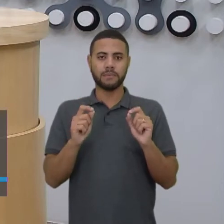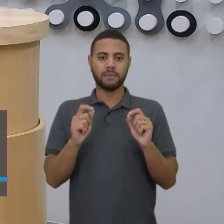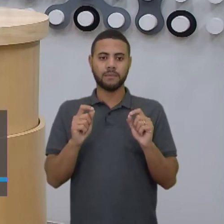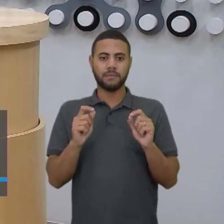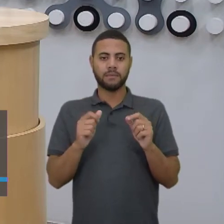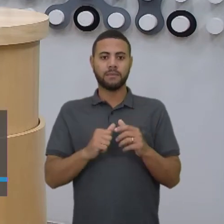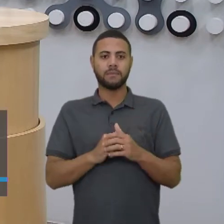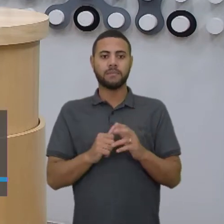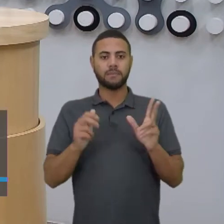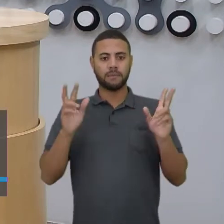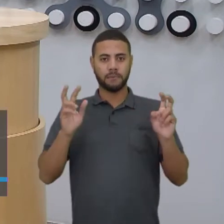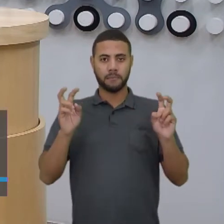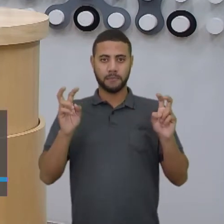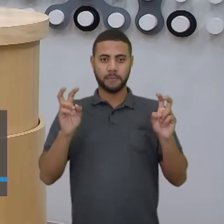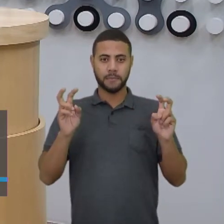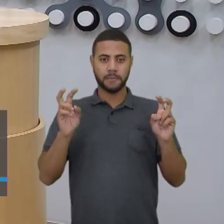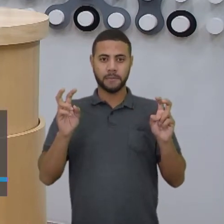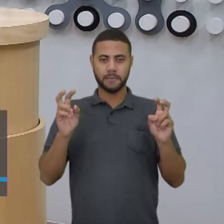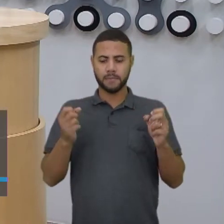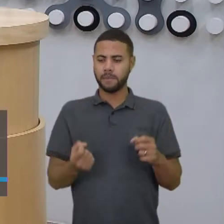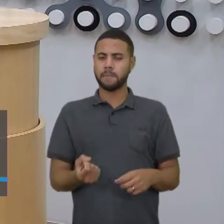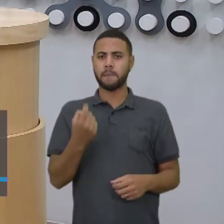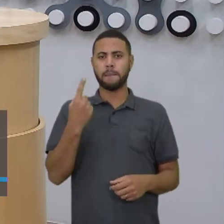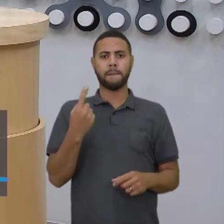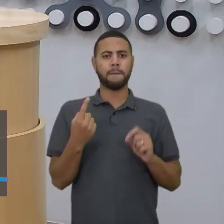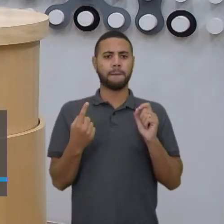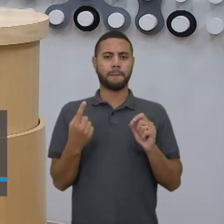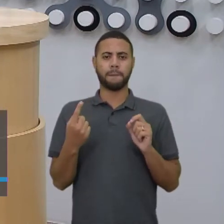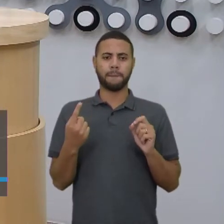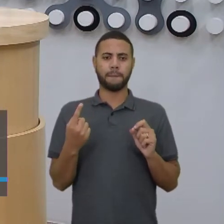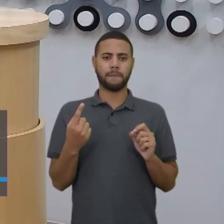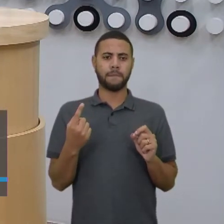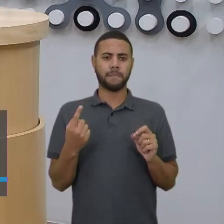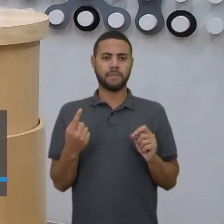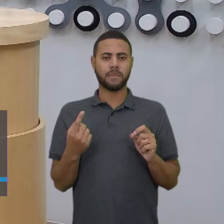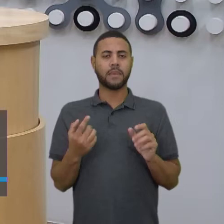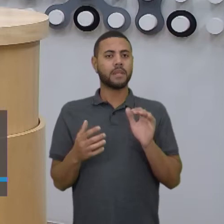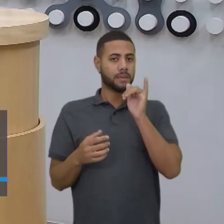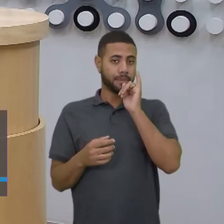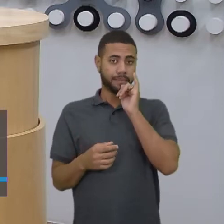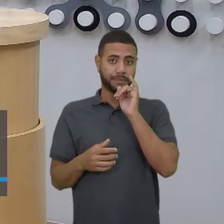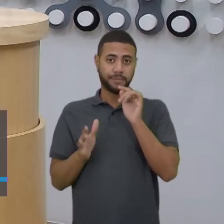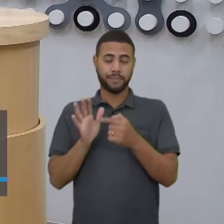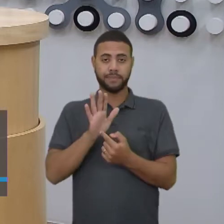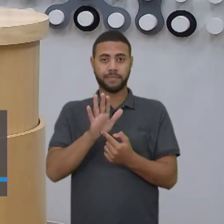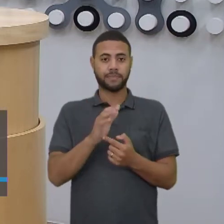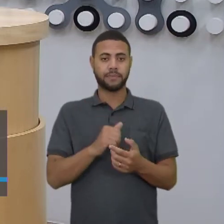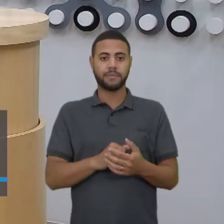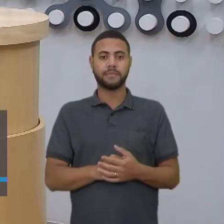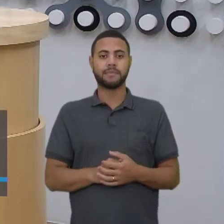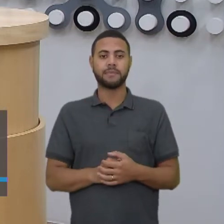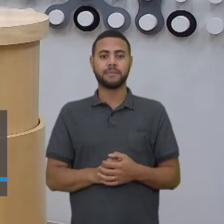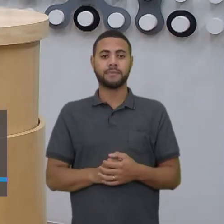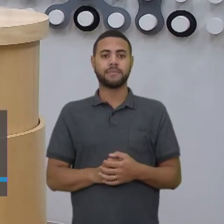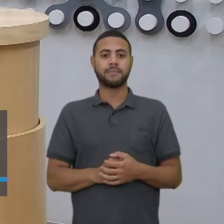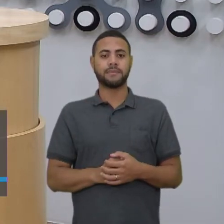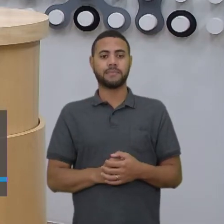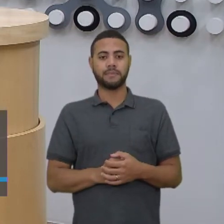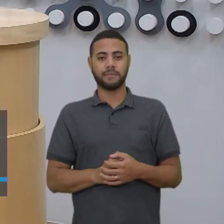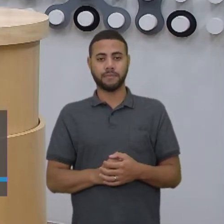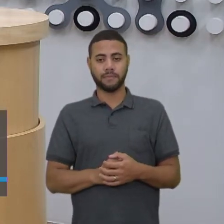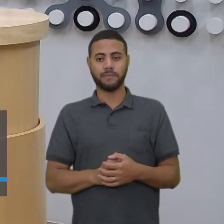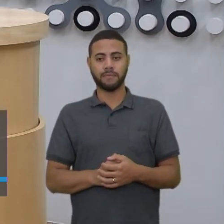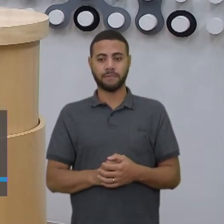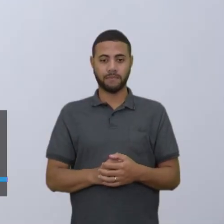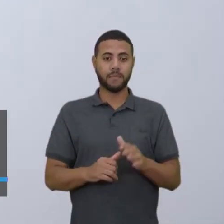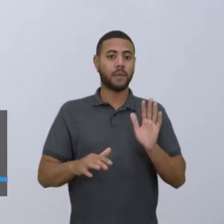componente sobre a estranheza que causa algumas coisas, por exemplo. E assim, eu tenho muito cuidado em falar